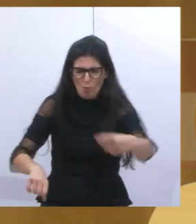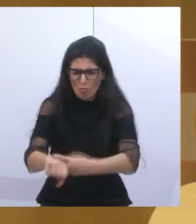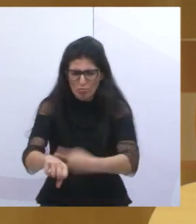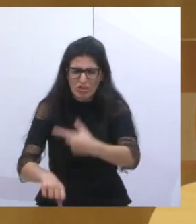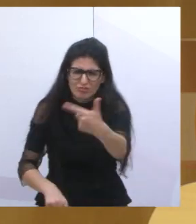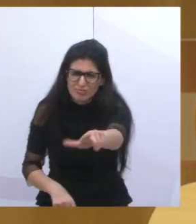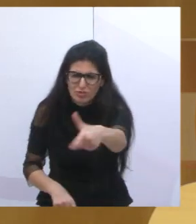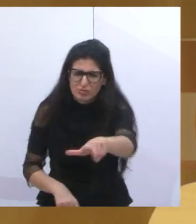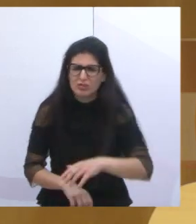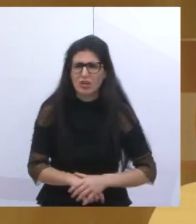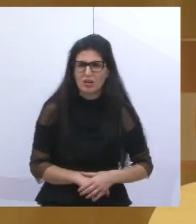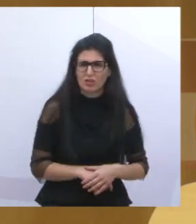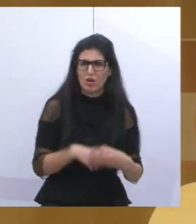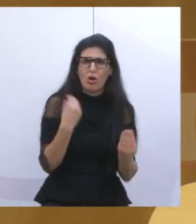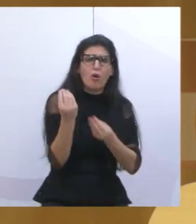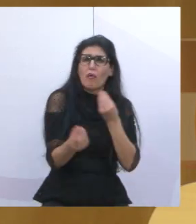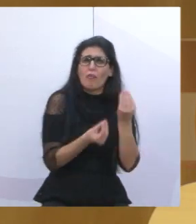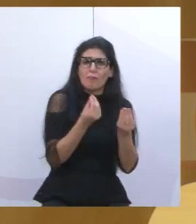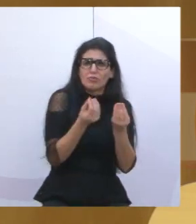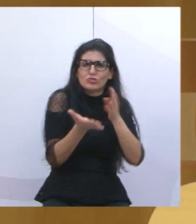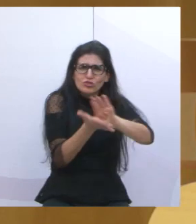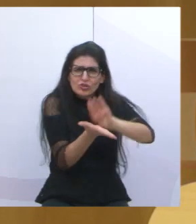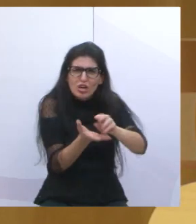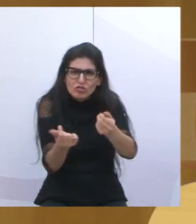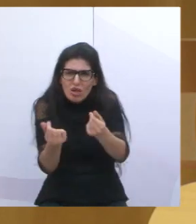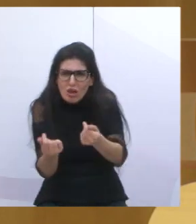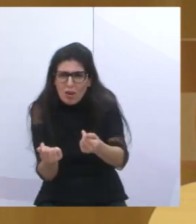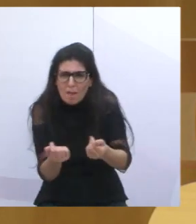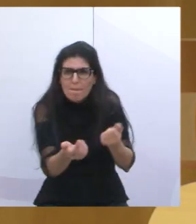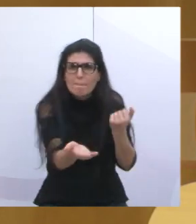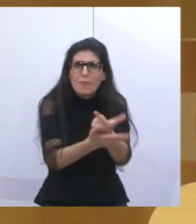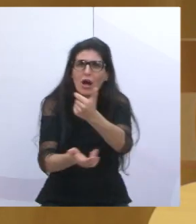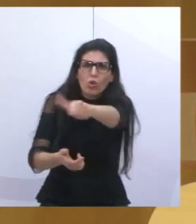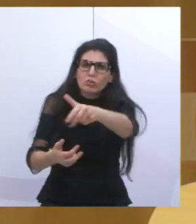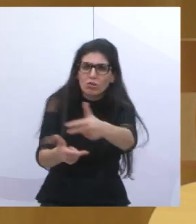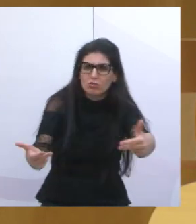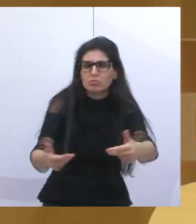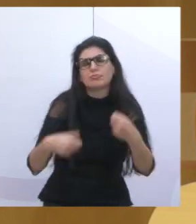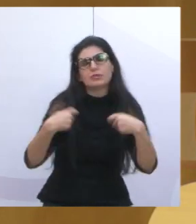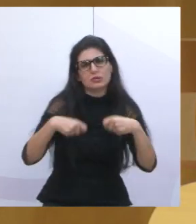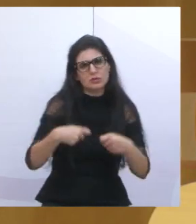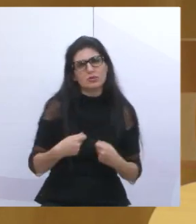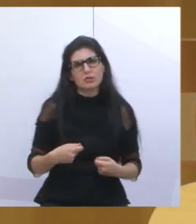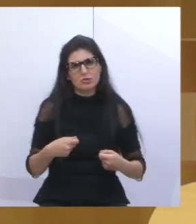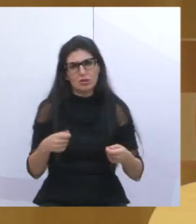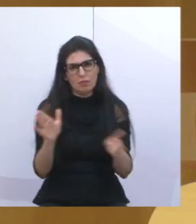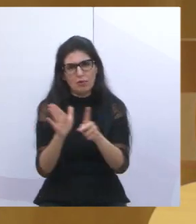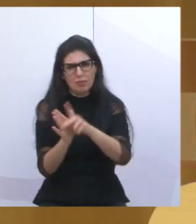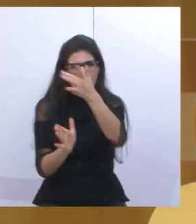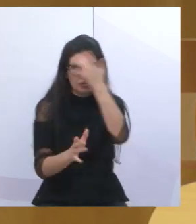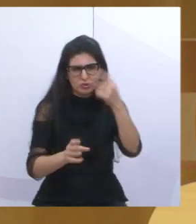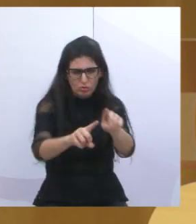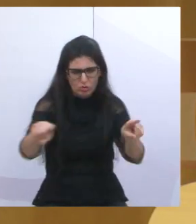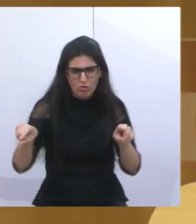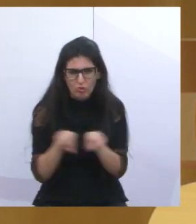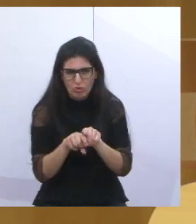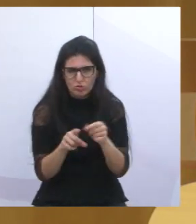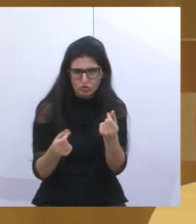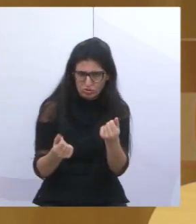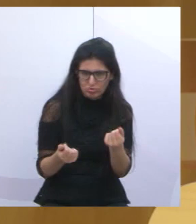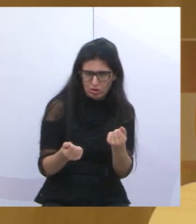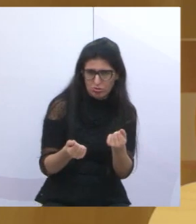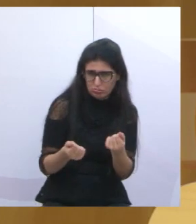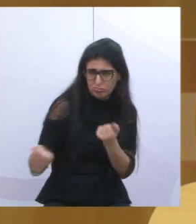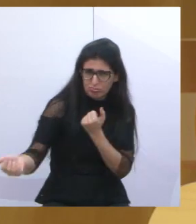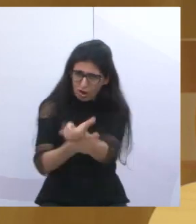para pagar esses benefícios. Esse benefício tem que ser cobrado do loteador, porque ele apresenta uma proposta de